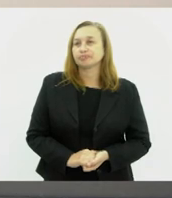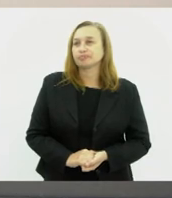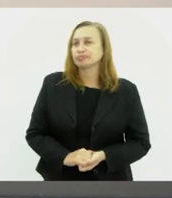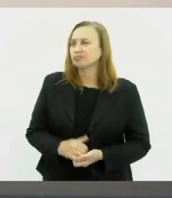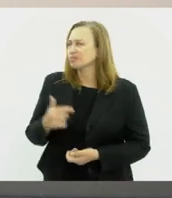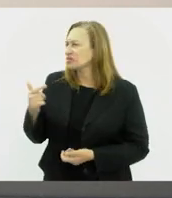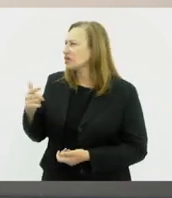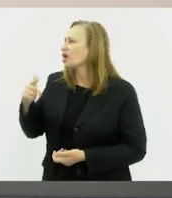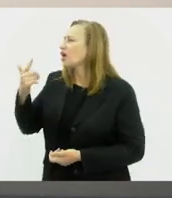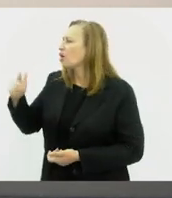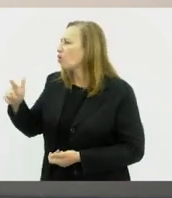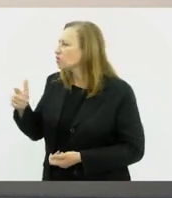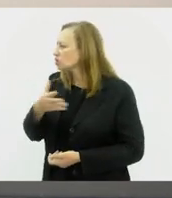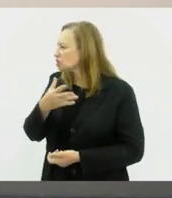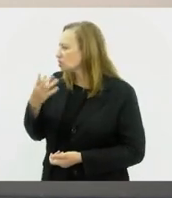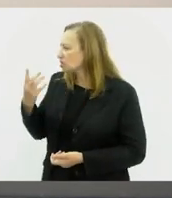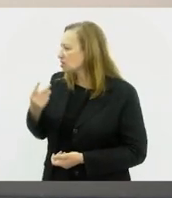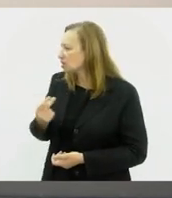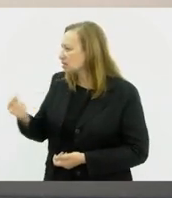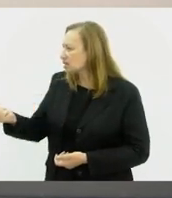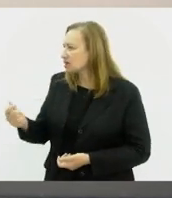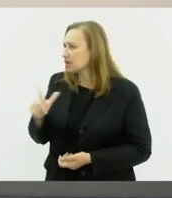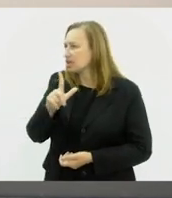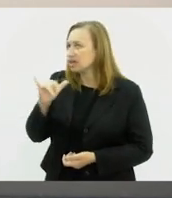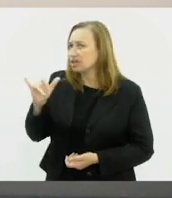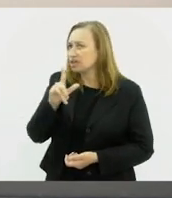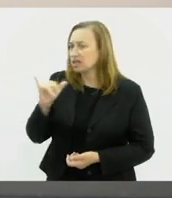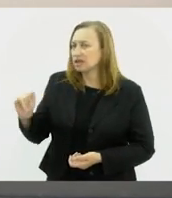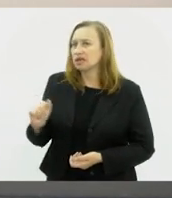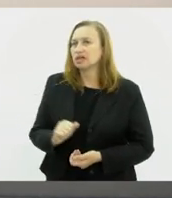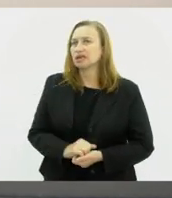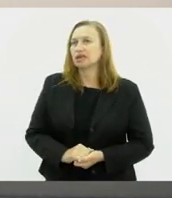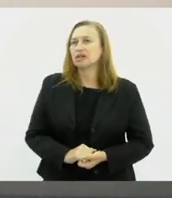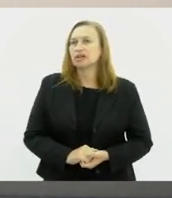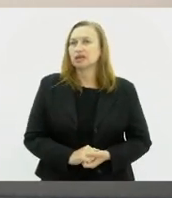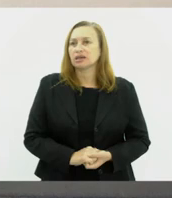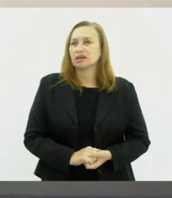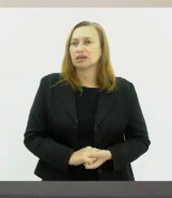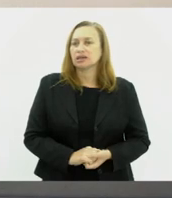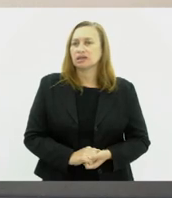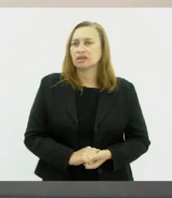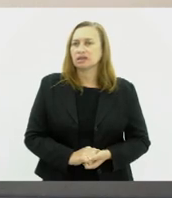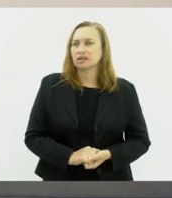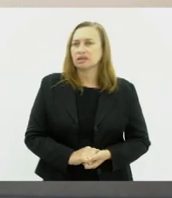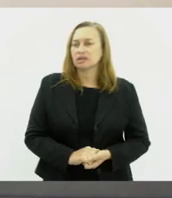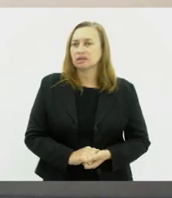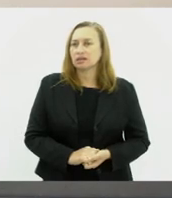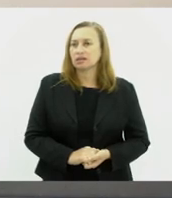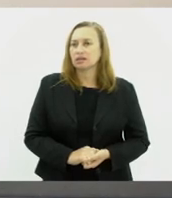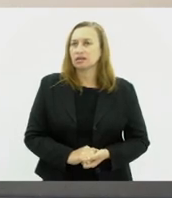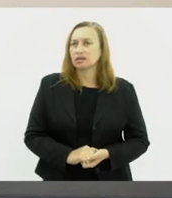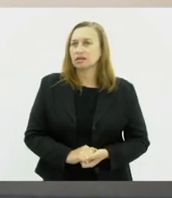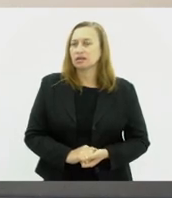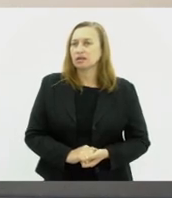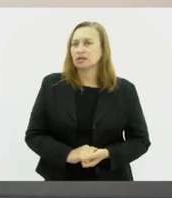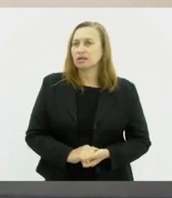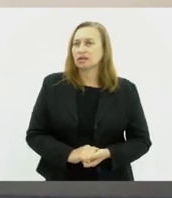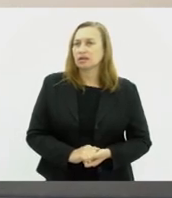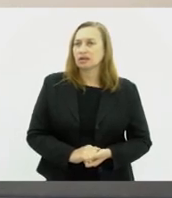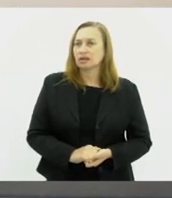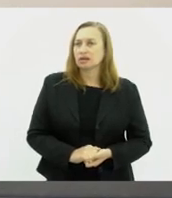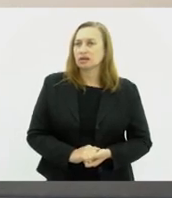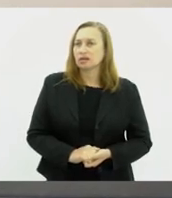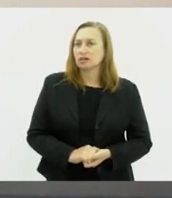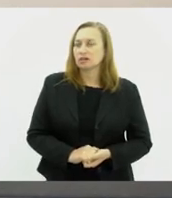segunda palestrante que já foi embora a senora lilan né é a gente aqui A gente tem a